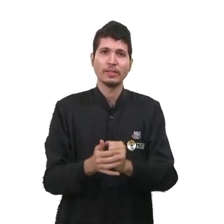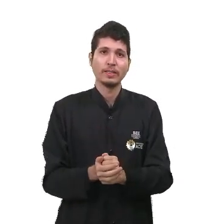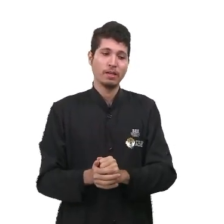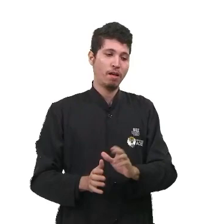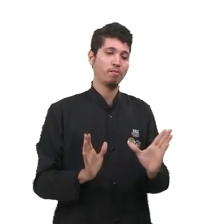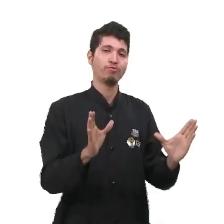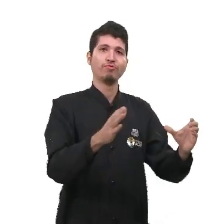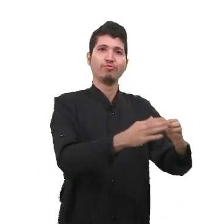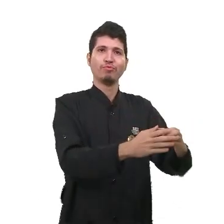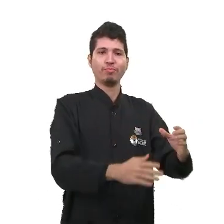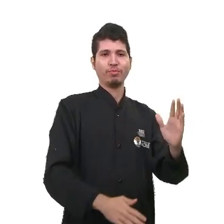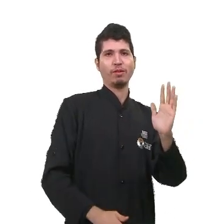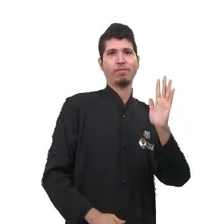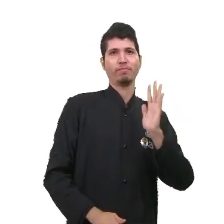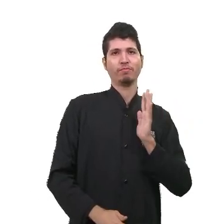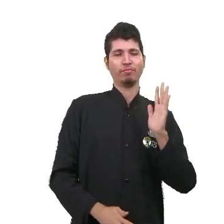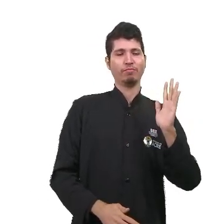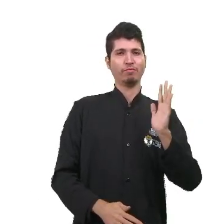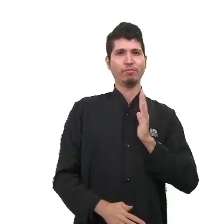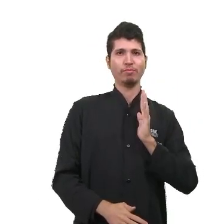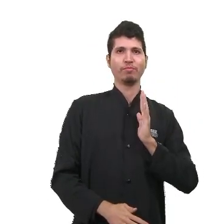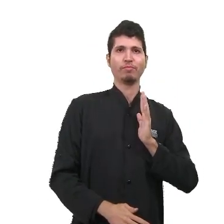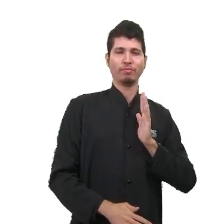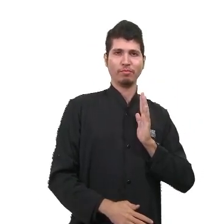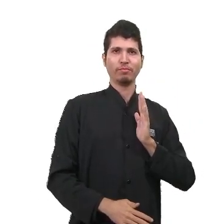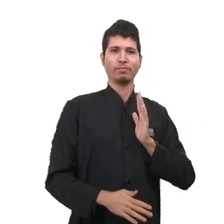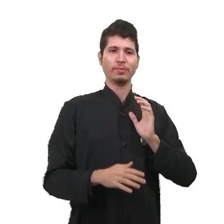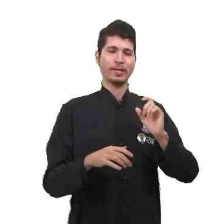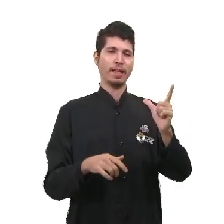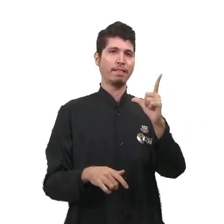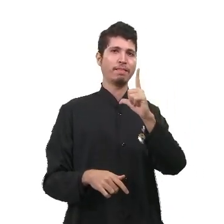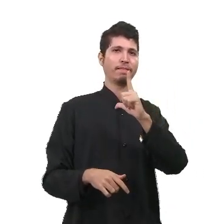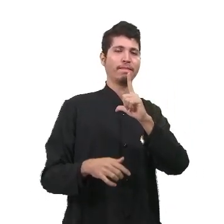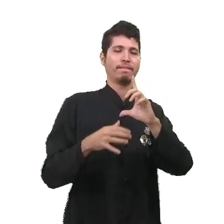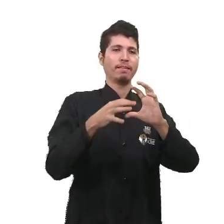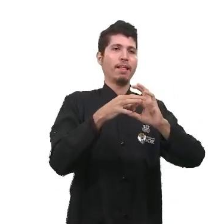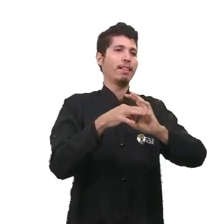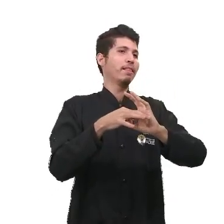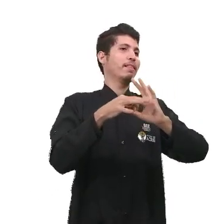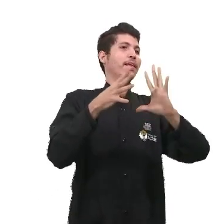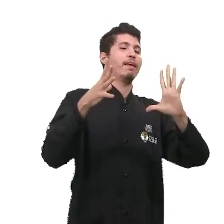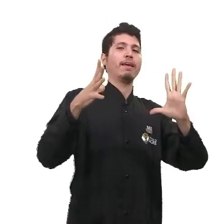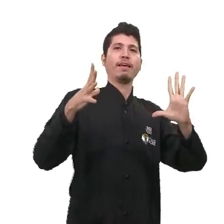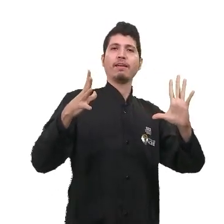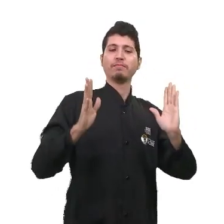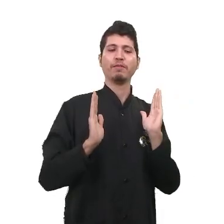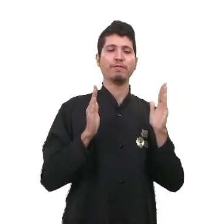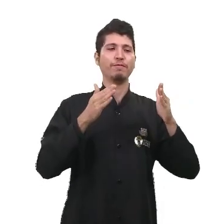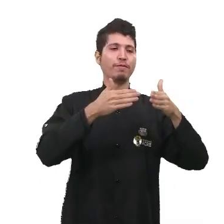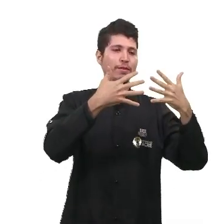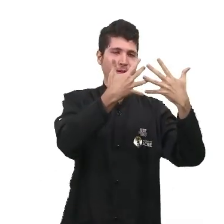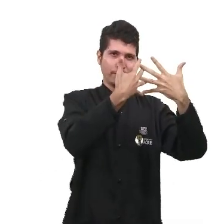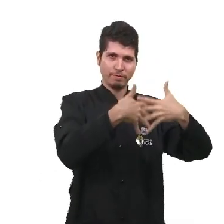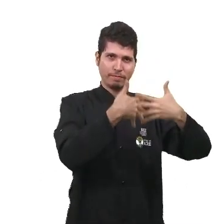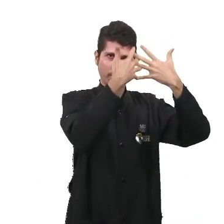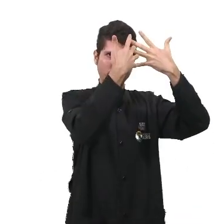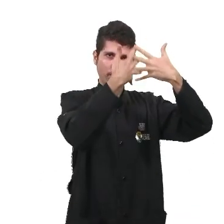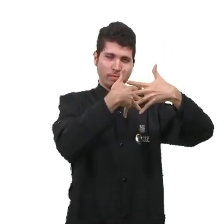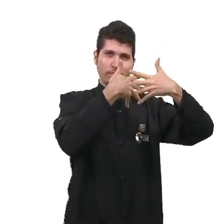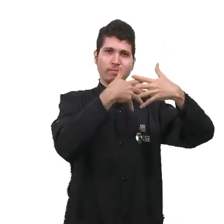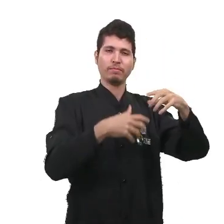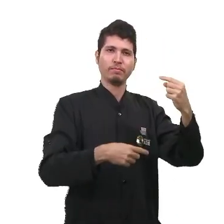do trabalho, de escravos, tinha tempo livre de sobra para se dedicar às reflexões políticas